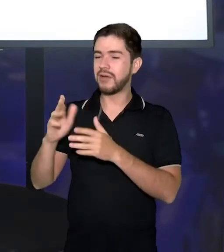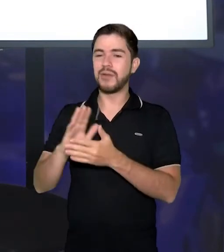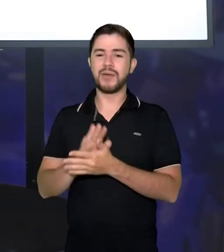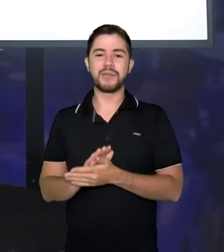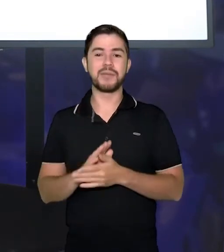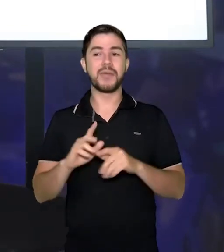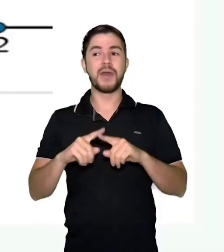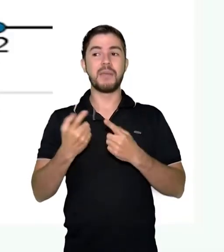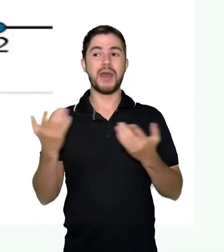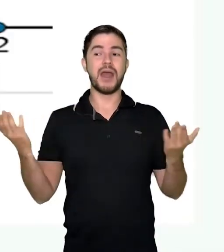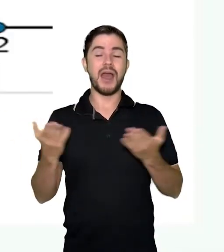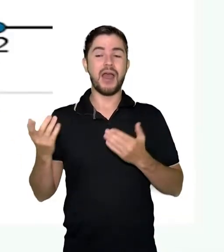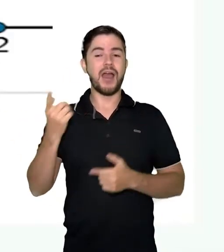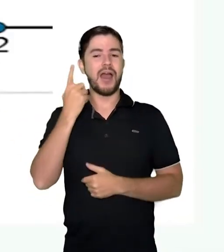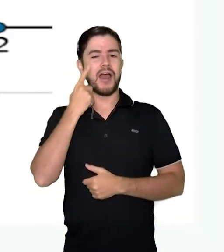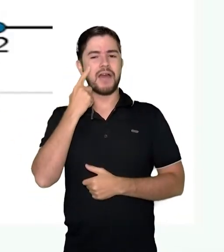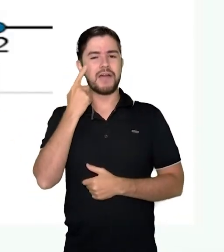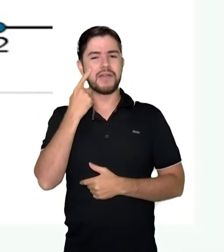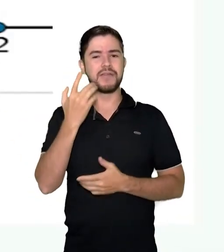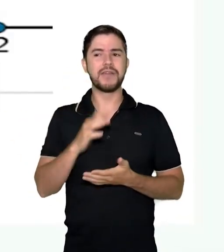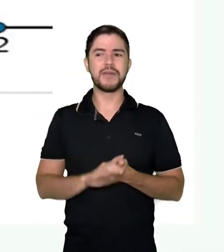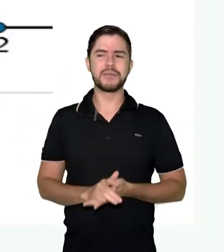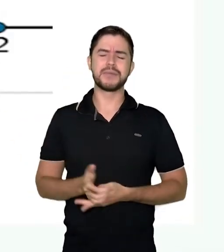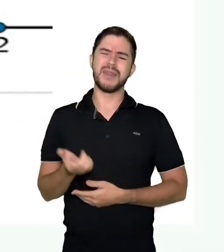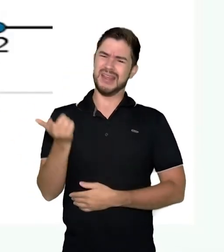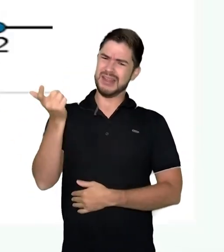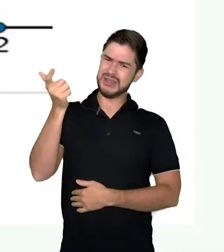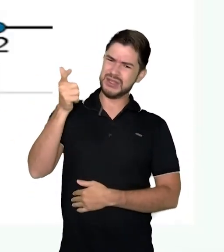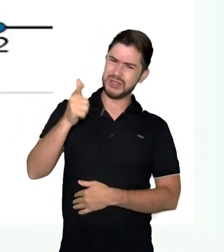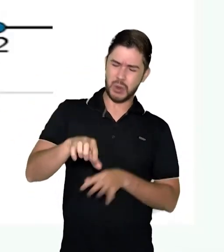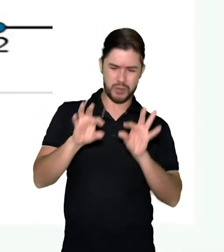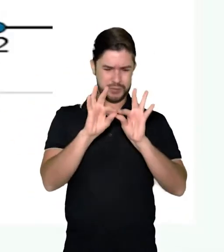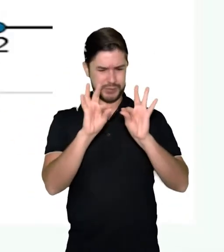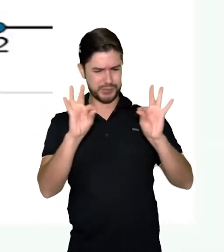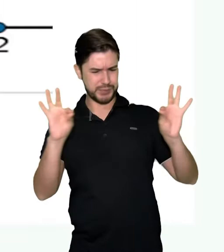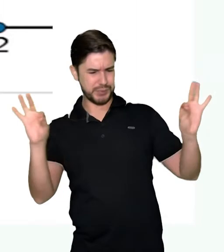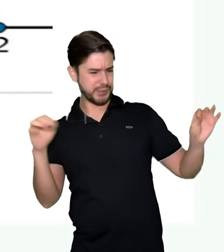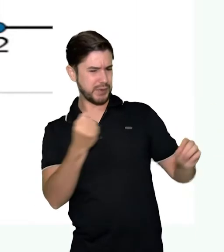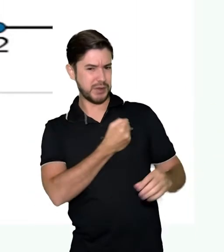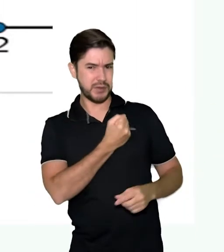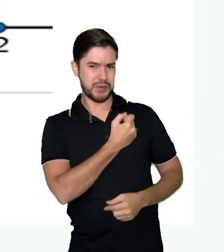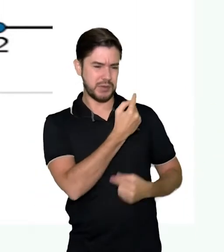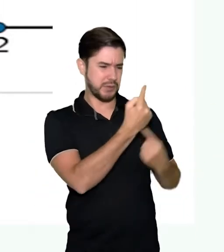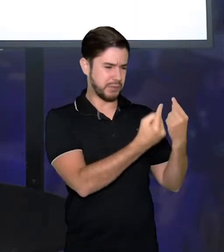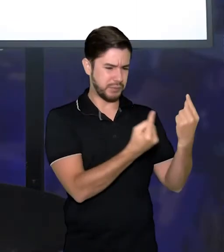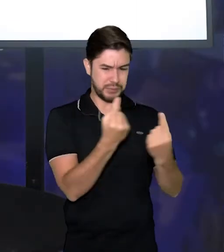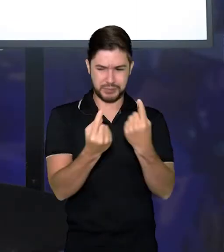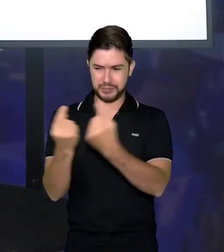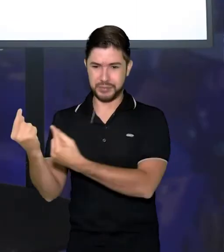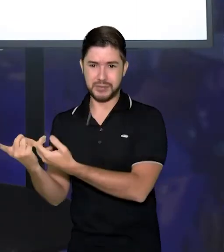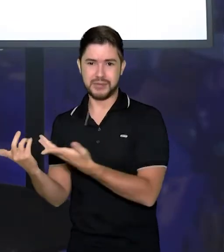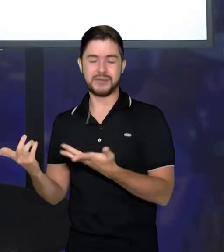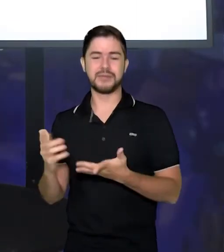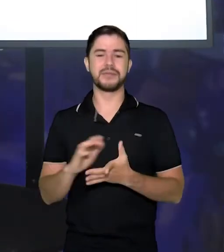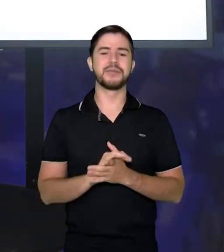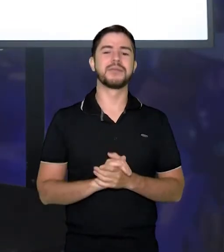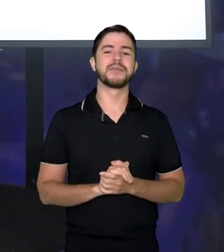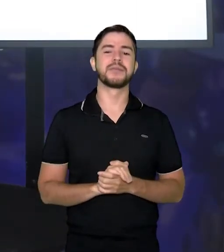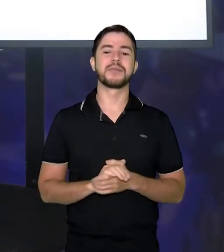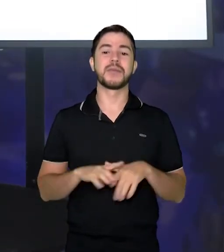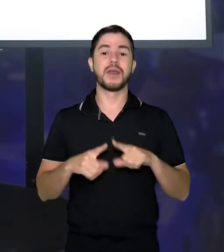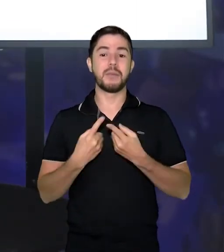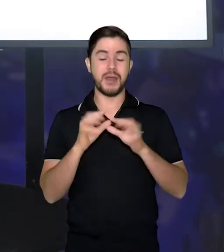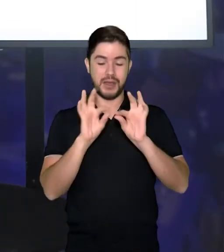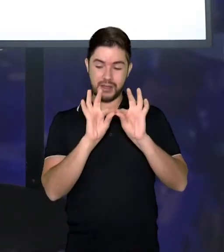Agora, vamos ver aqui. Eita, professor, mais uma vez uma reta numérica. A reta